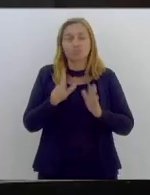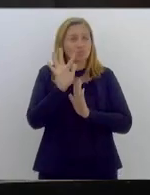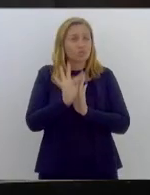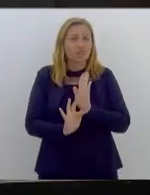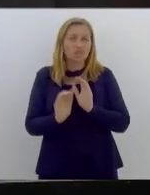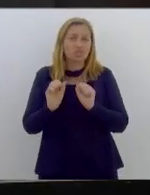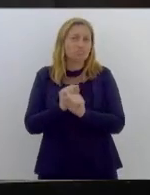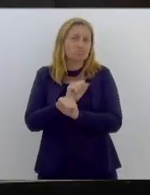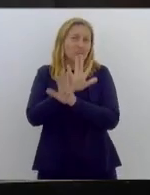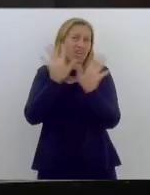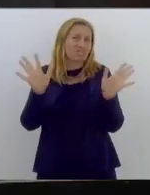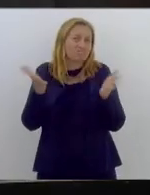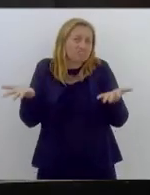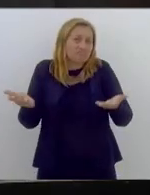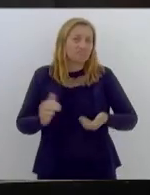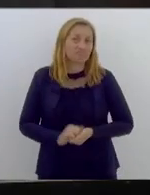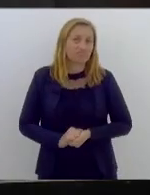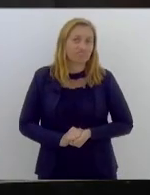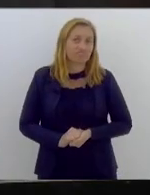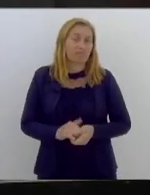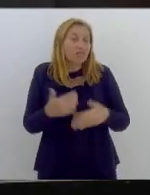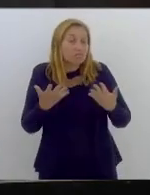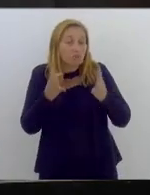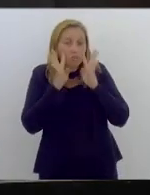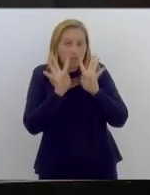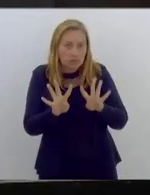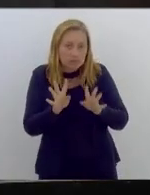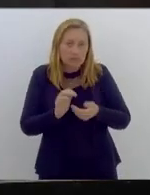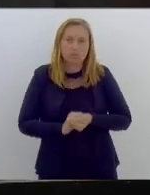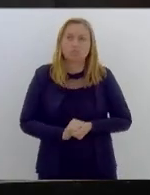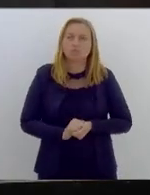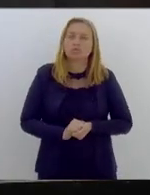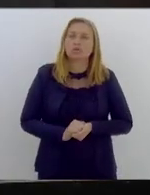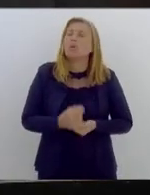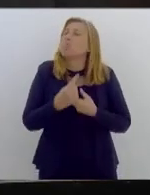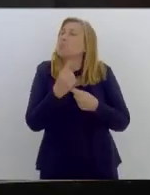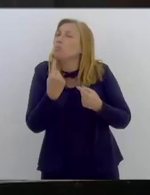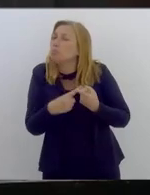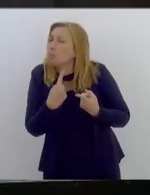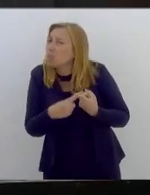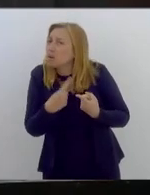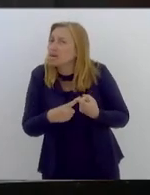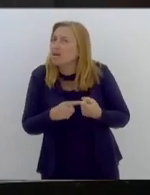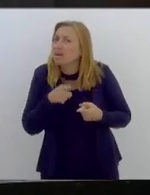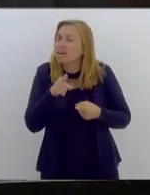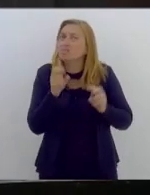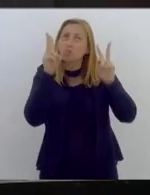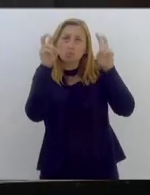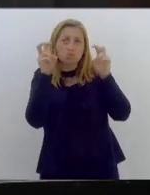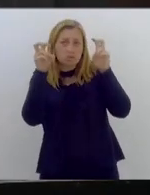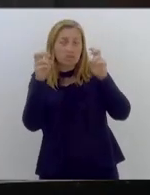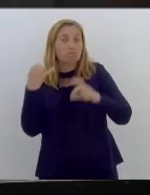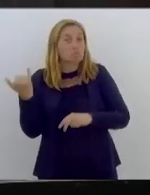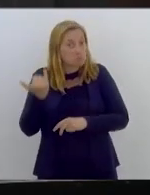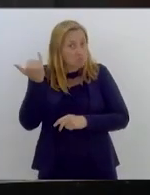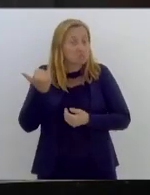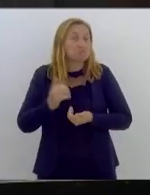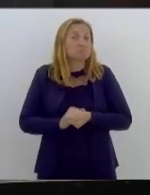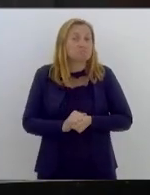claro. Então, estou chamando a atenção, porque este é um tema relevante.